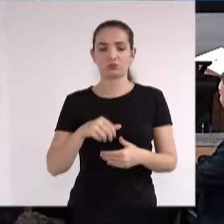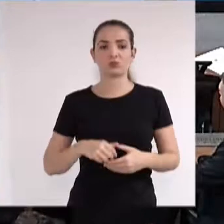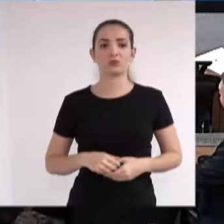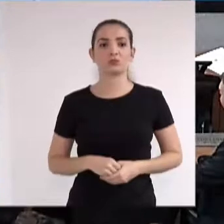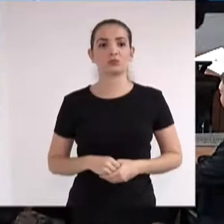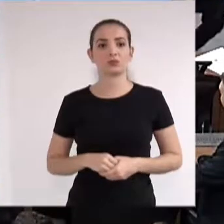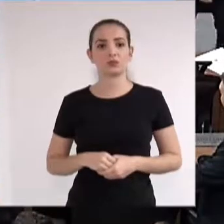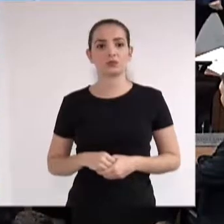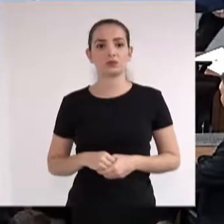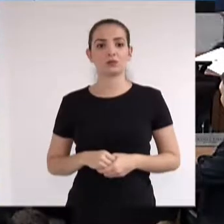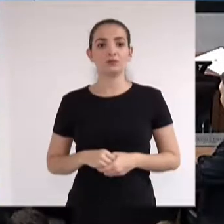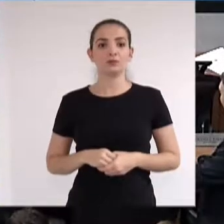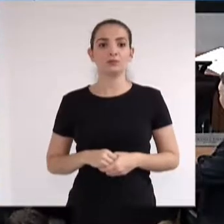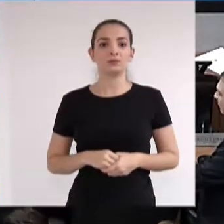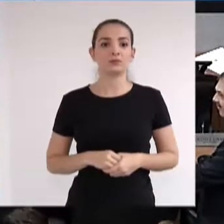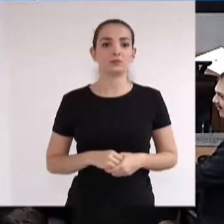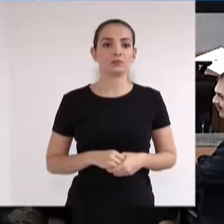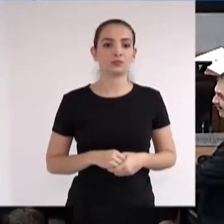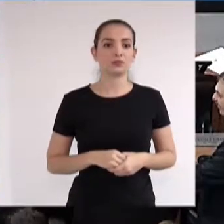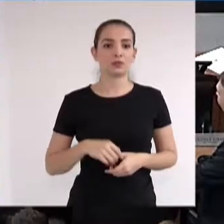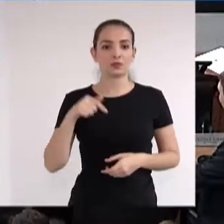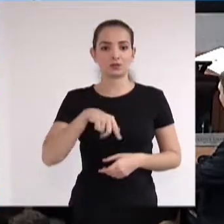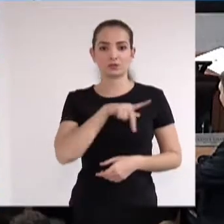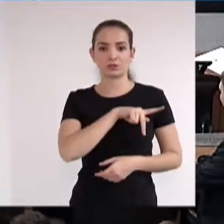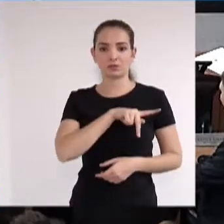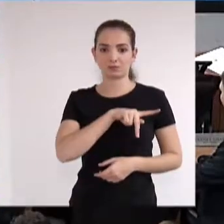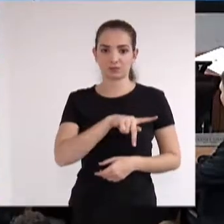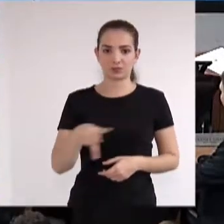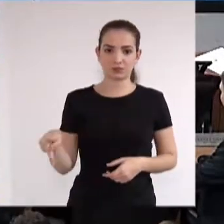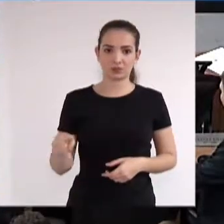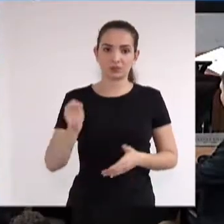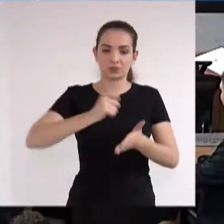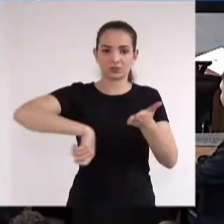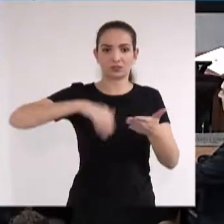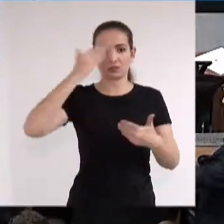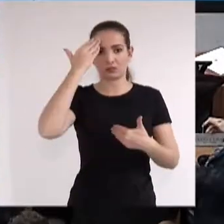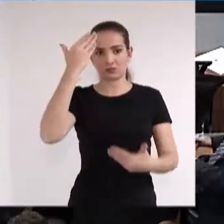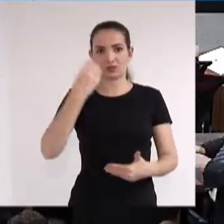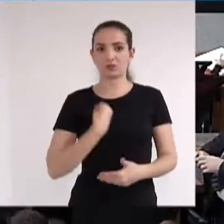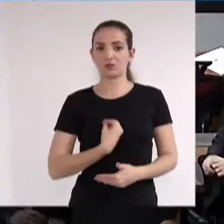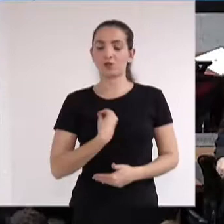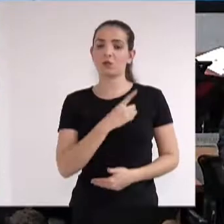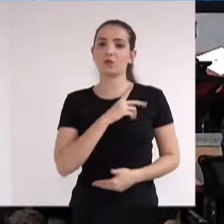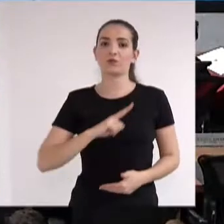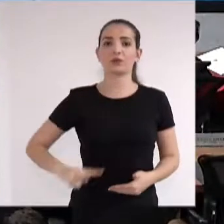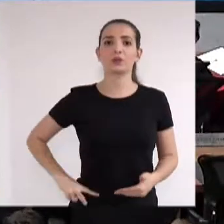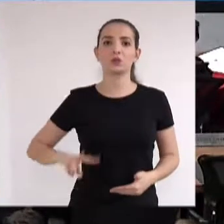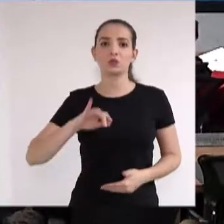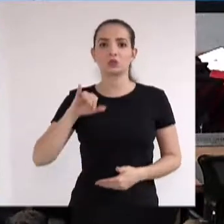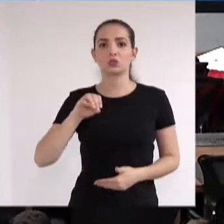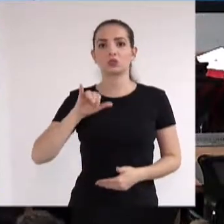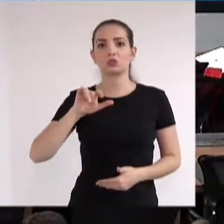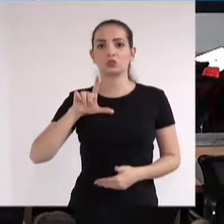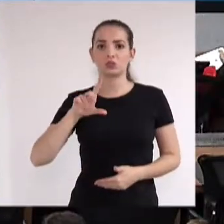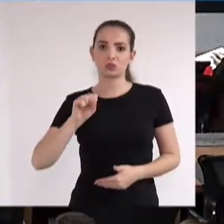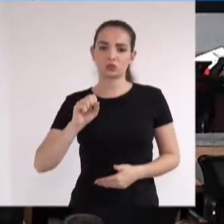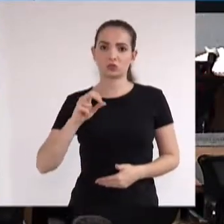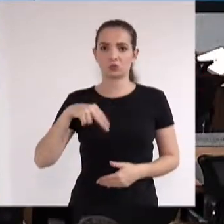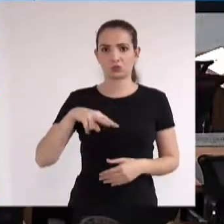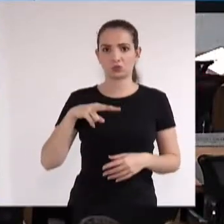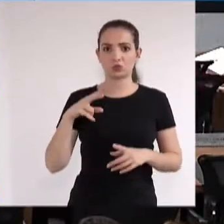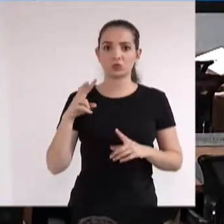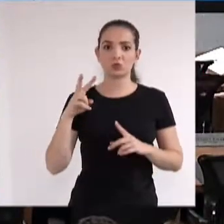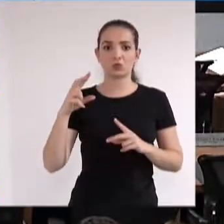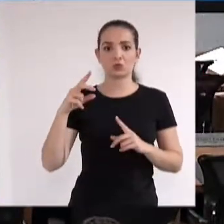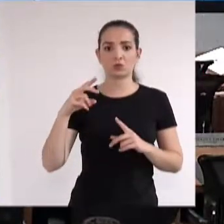todos. Esta presidência registra e agradece a presença do vereador Joilson Dias, do município de Terenos, do